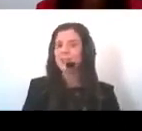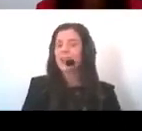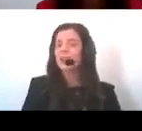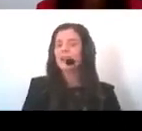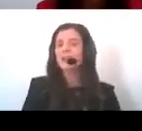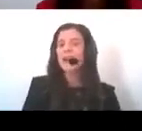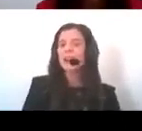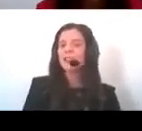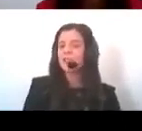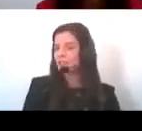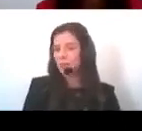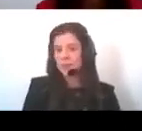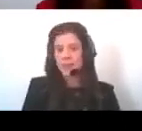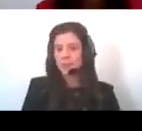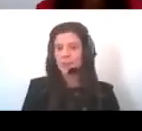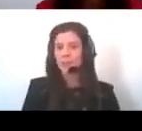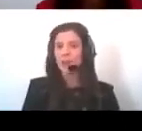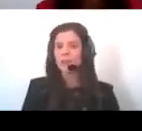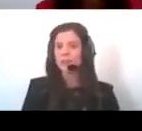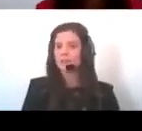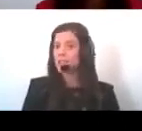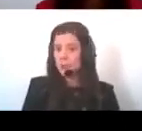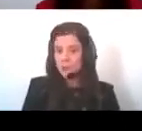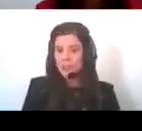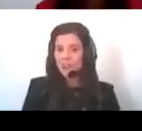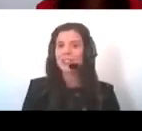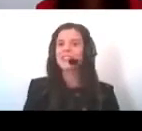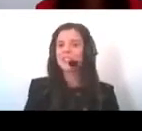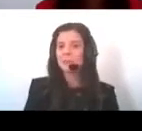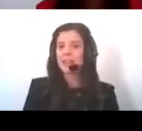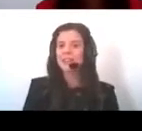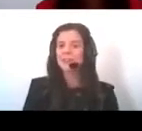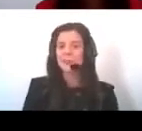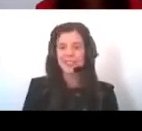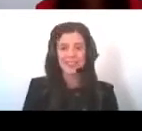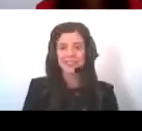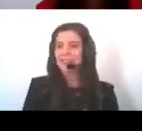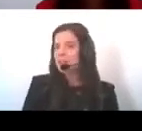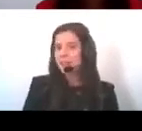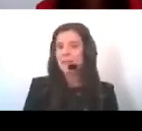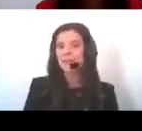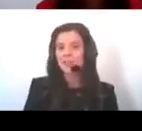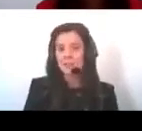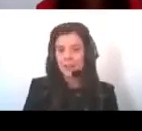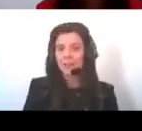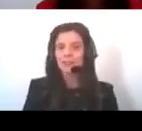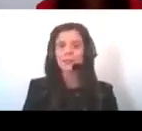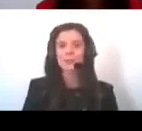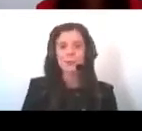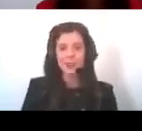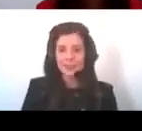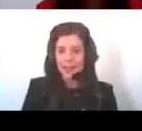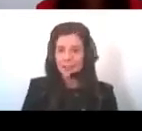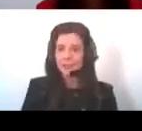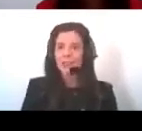externos. Há distinção entre eles para nós? Não. O que a gente espera de vocês? Sempre que vocês prestem um serviço